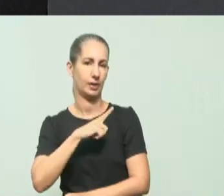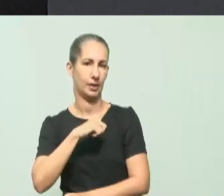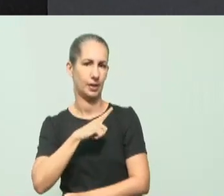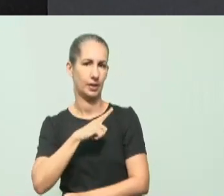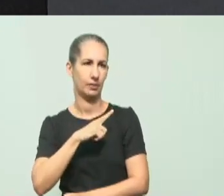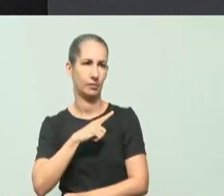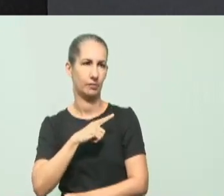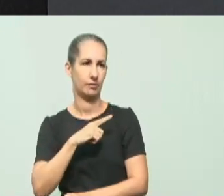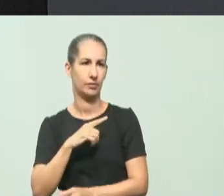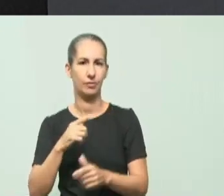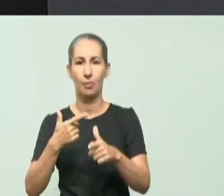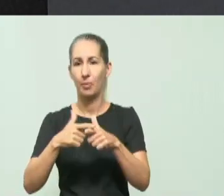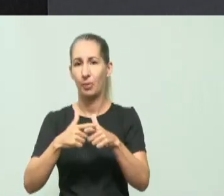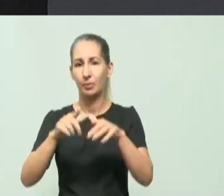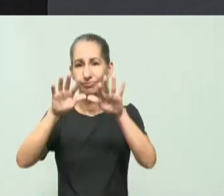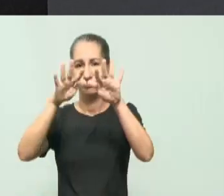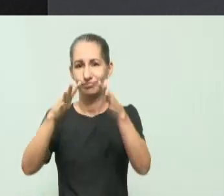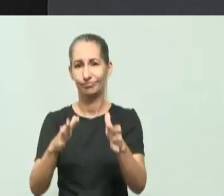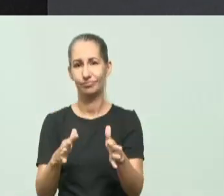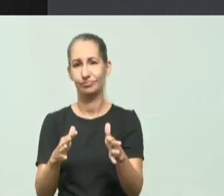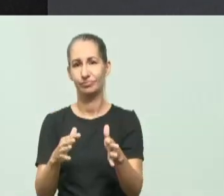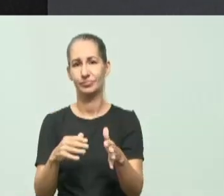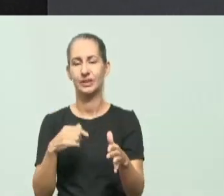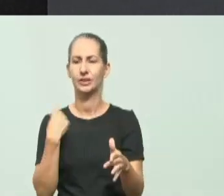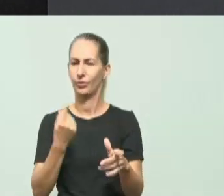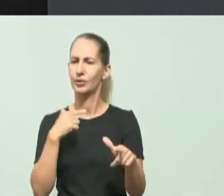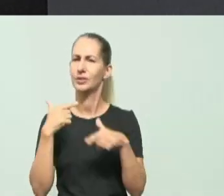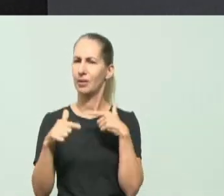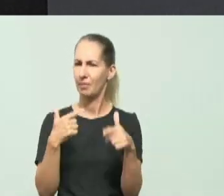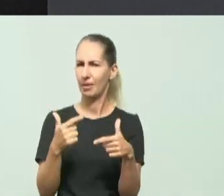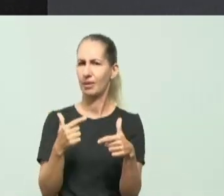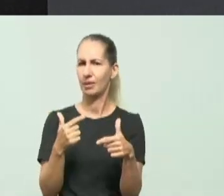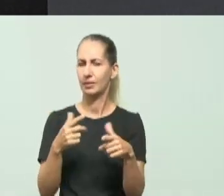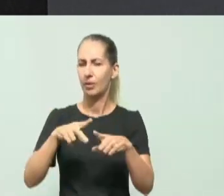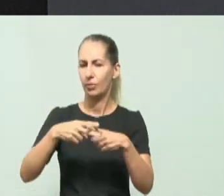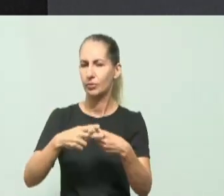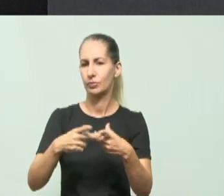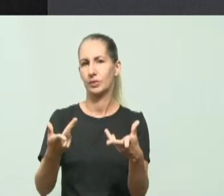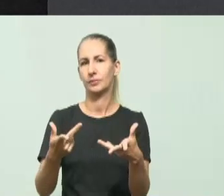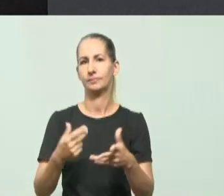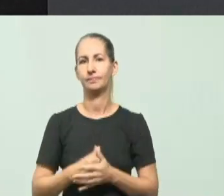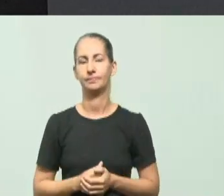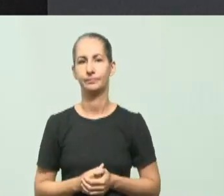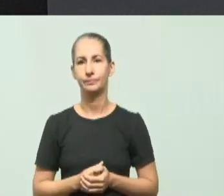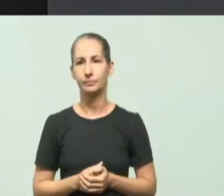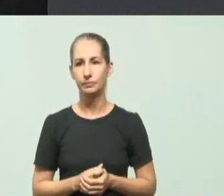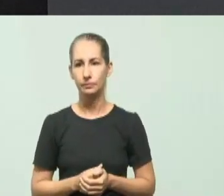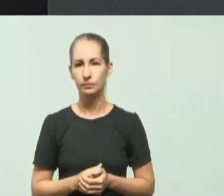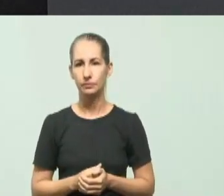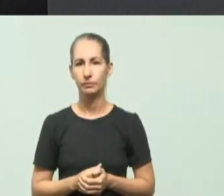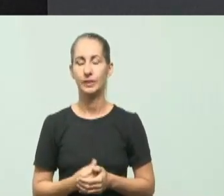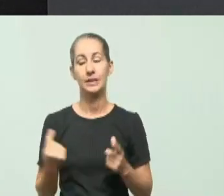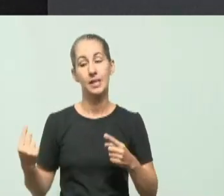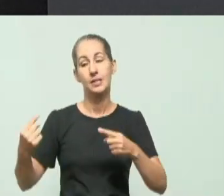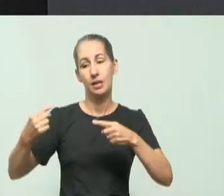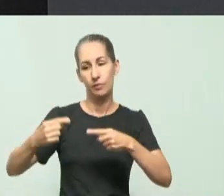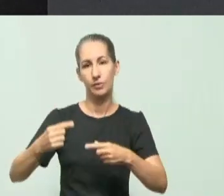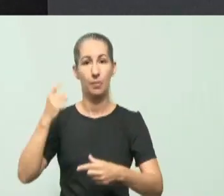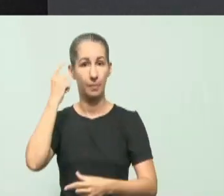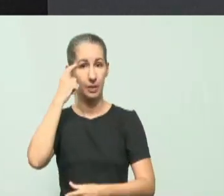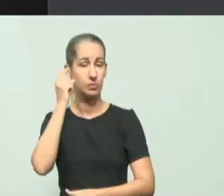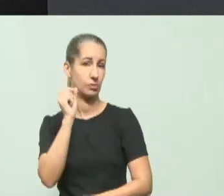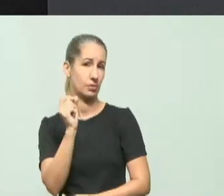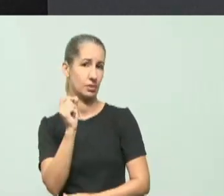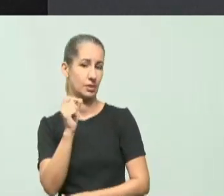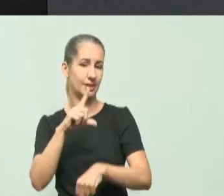um desastre natural e nós estamos trabalhando, de alguma forma, para reconstruir aquilo ali. Então, é um desafio grande. Eu acho que